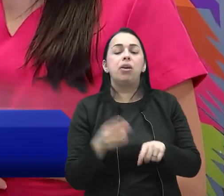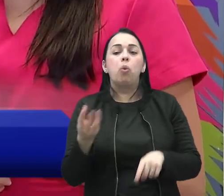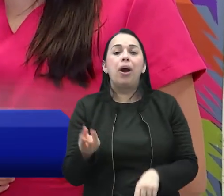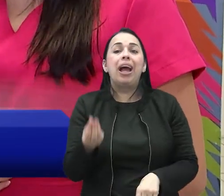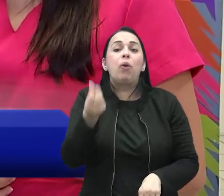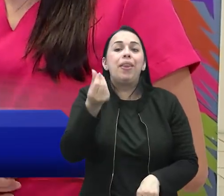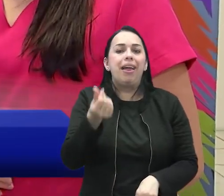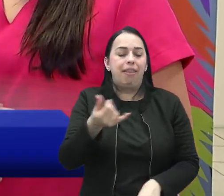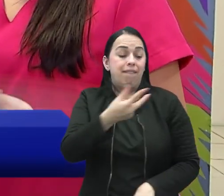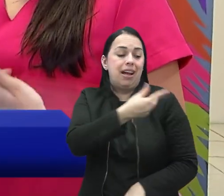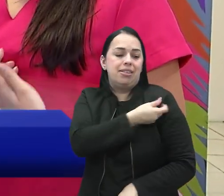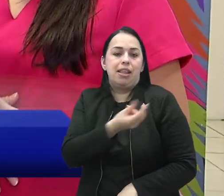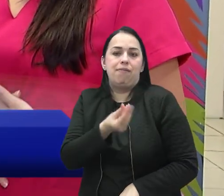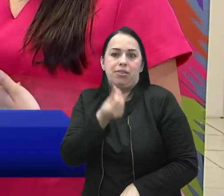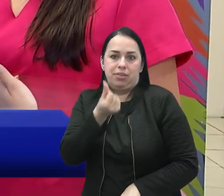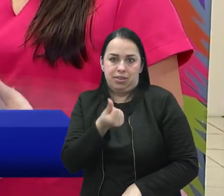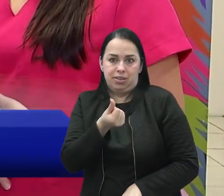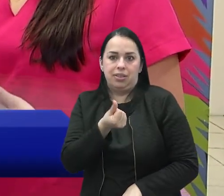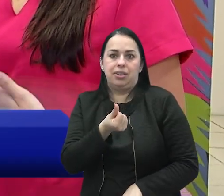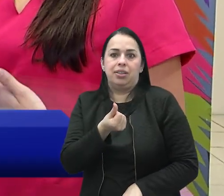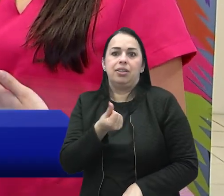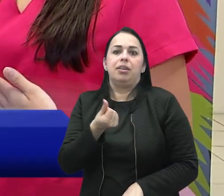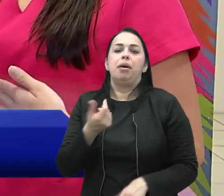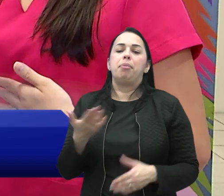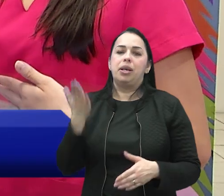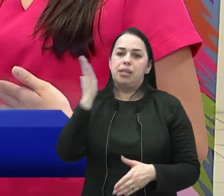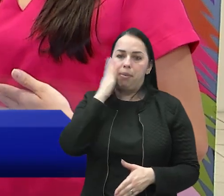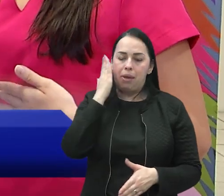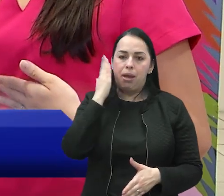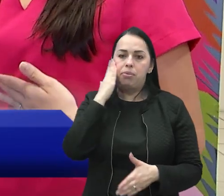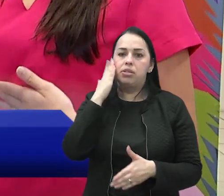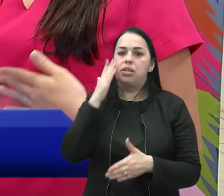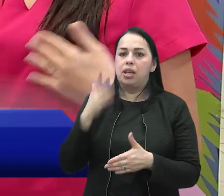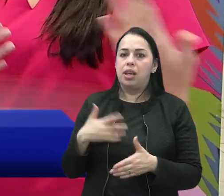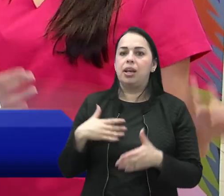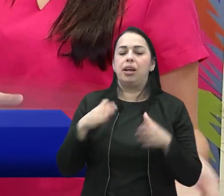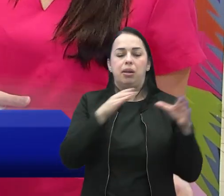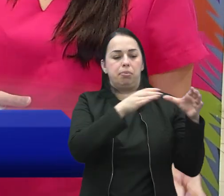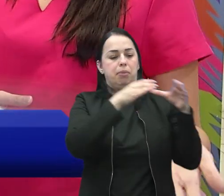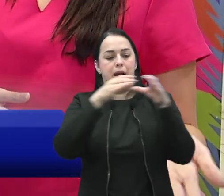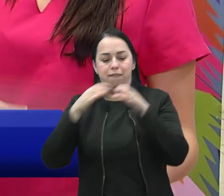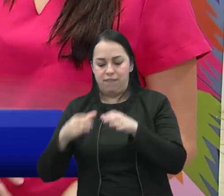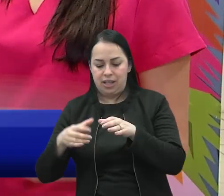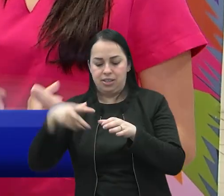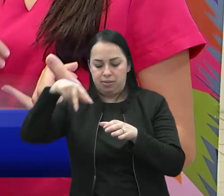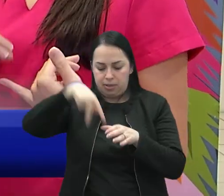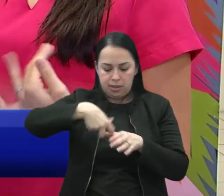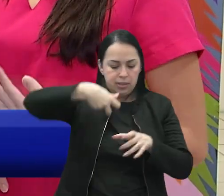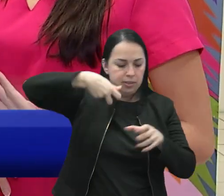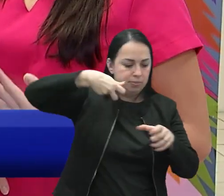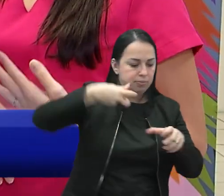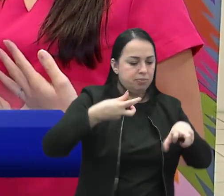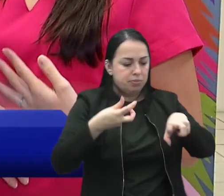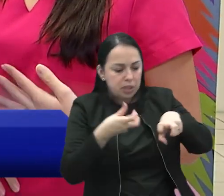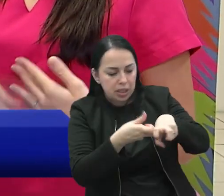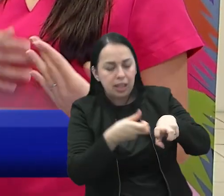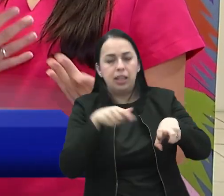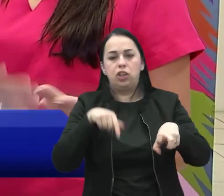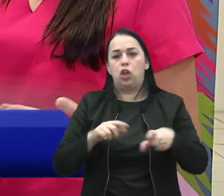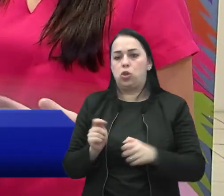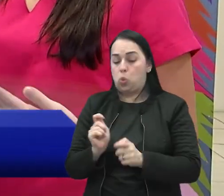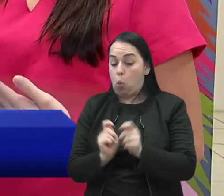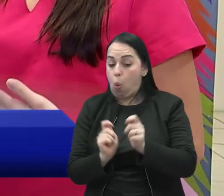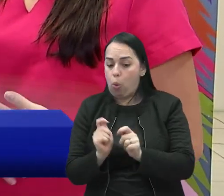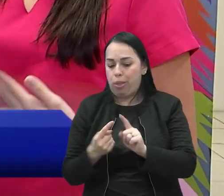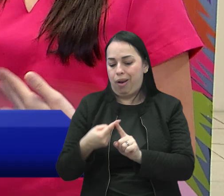controle de qualidade da vacina. Então, a gente garante que a vacina, desde que ela vem para a gente até ela ser aplicada no paciente, ela tem o controle de temperatura